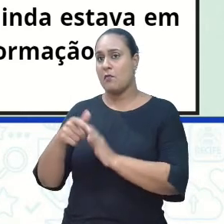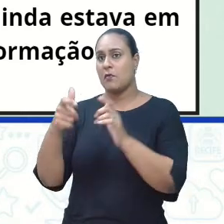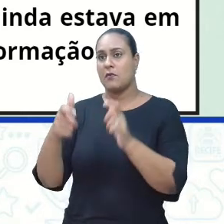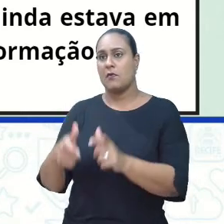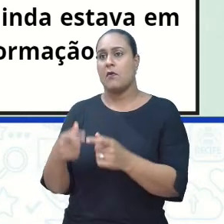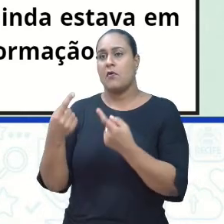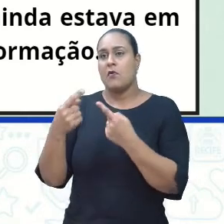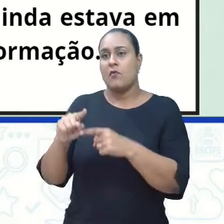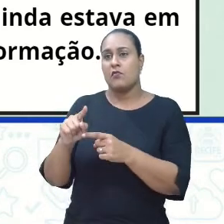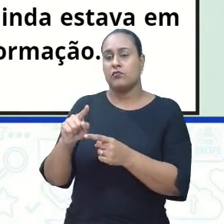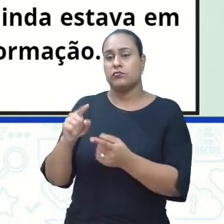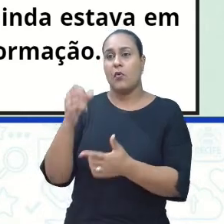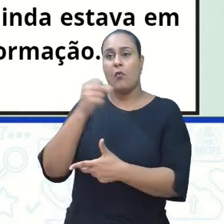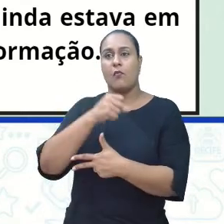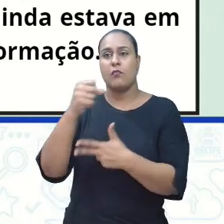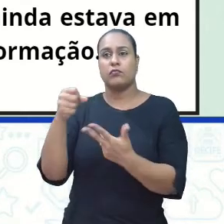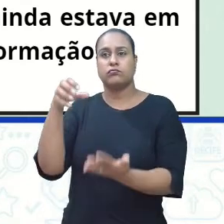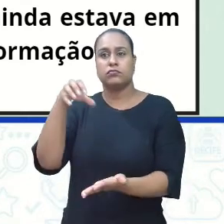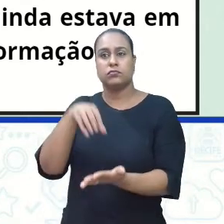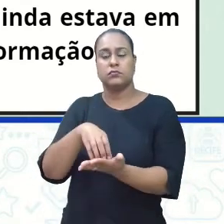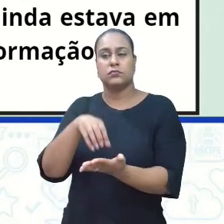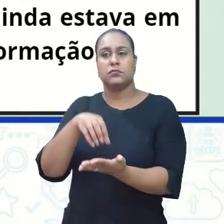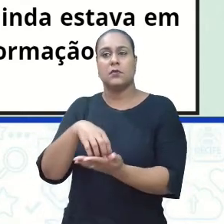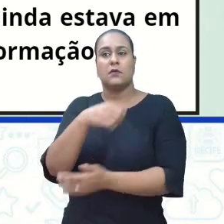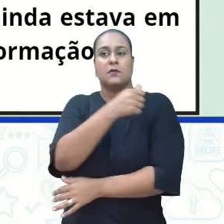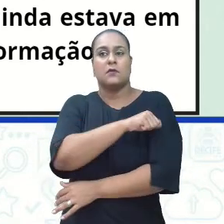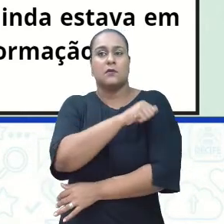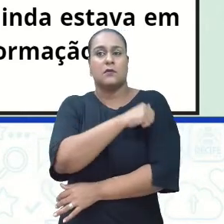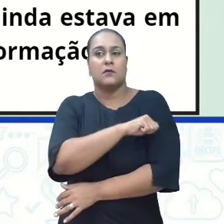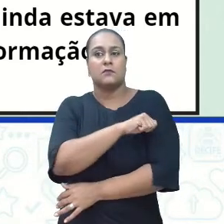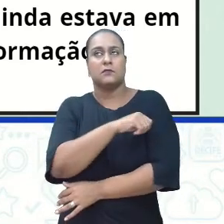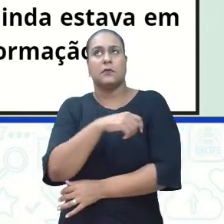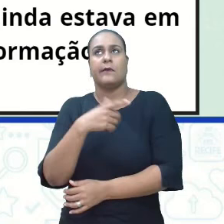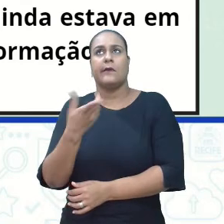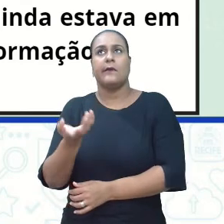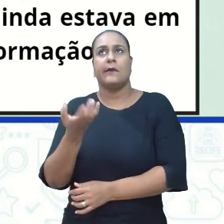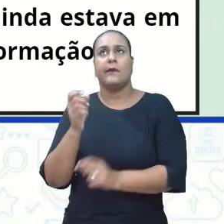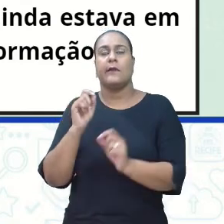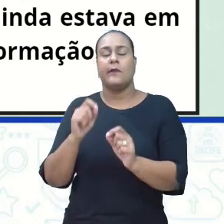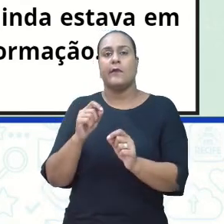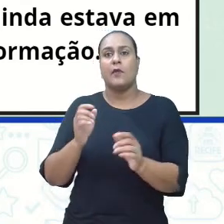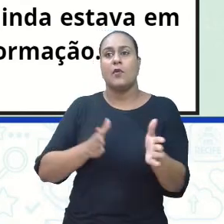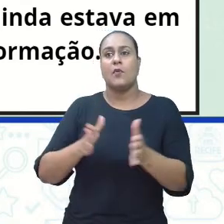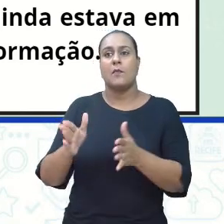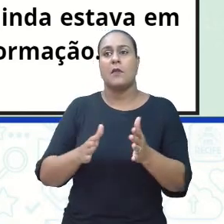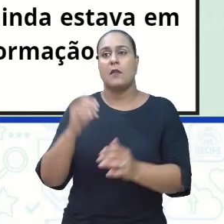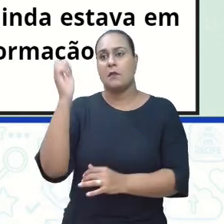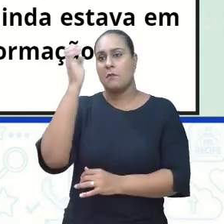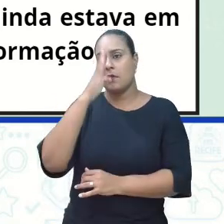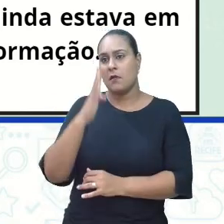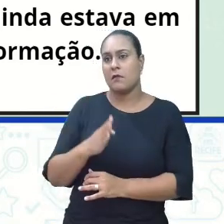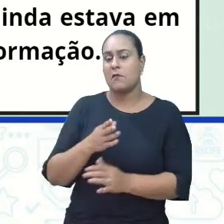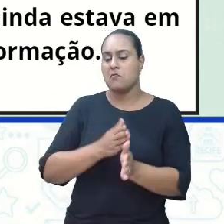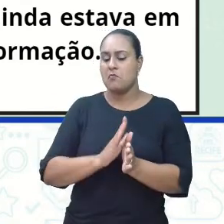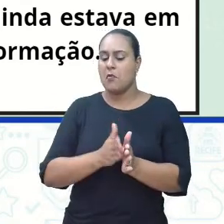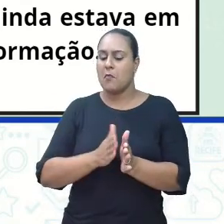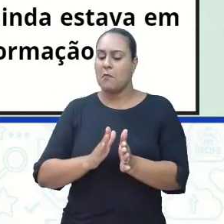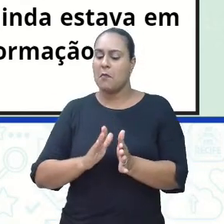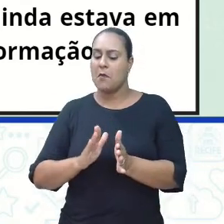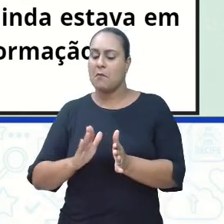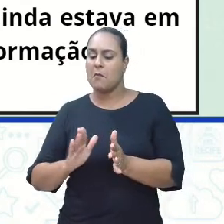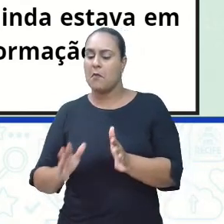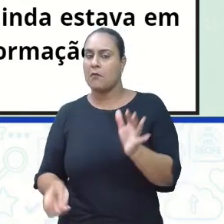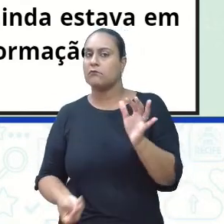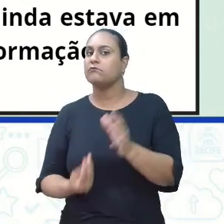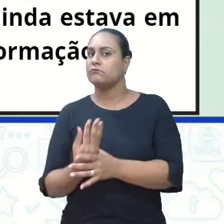contra o poder central concentrado no Rio de Janeiro, em busca de um período, né, em que o Brasil ainda estava, né, em